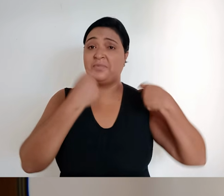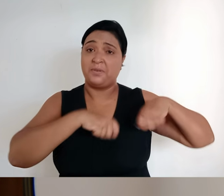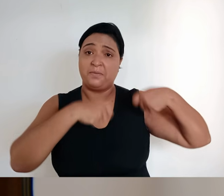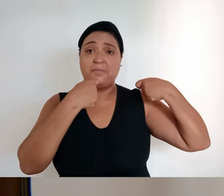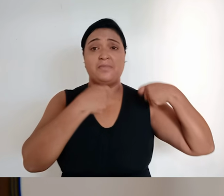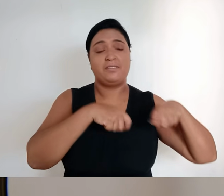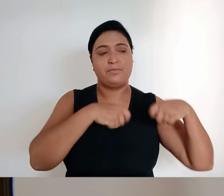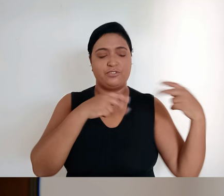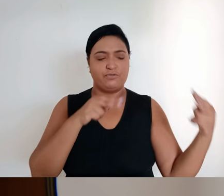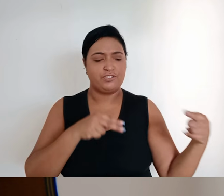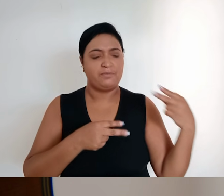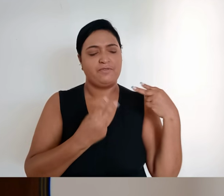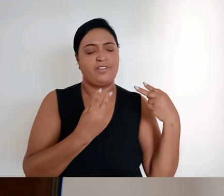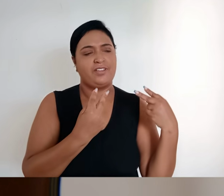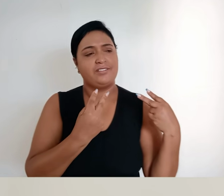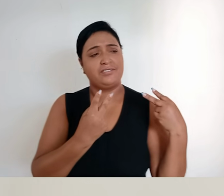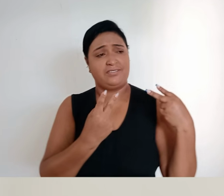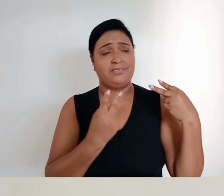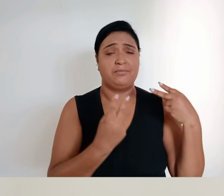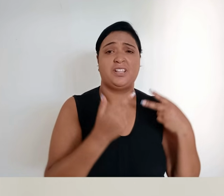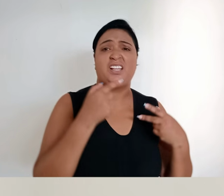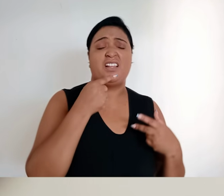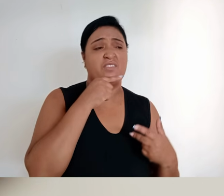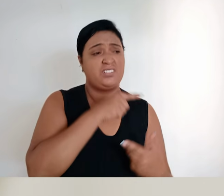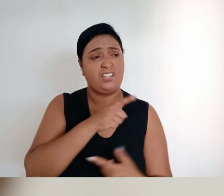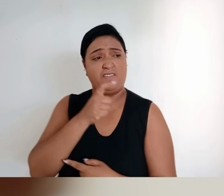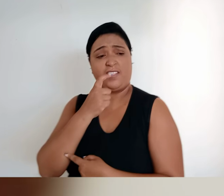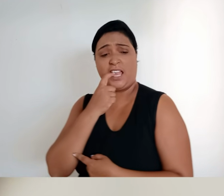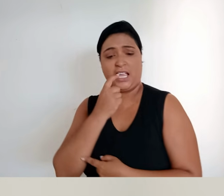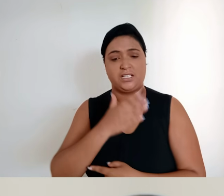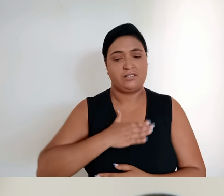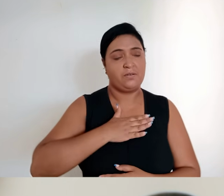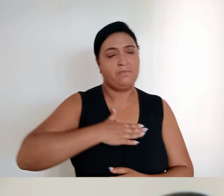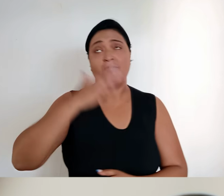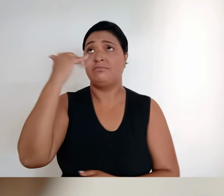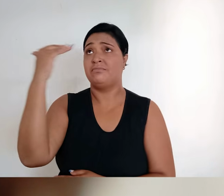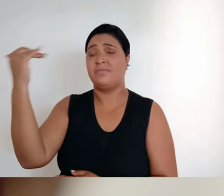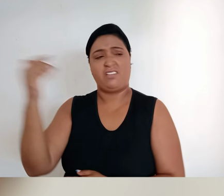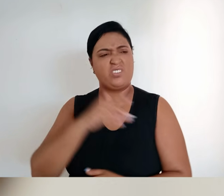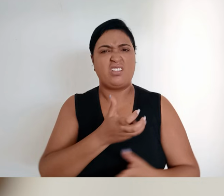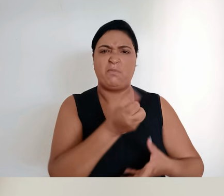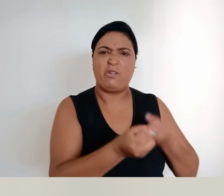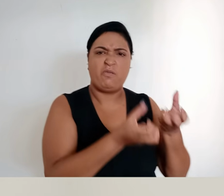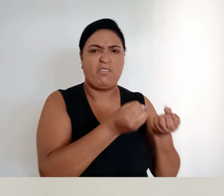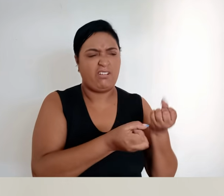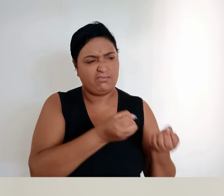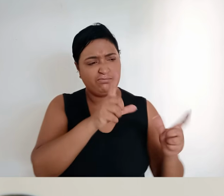Preciso que você assista pra invejar o meu sucesso. Ah, meu